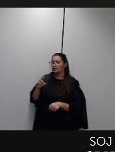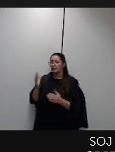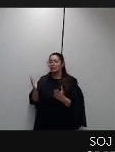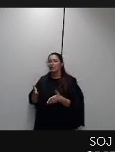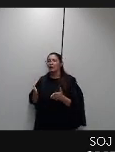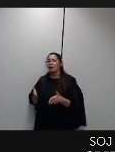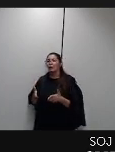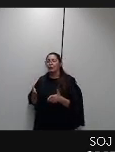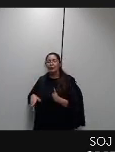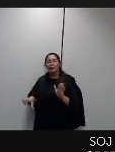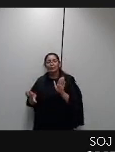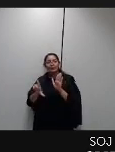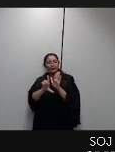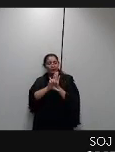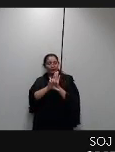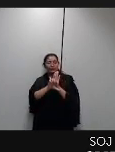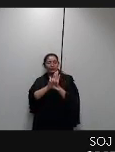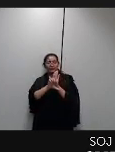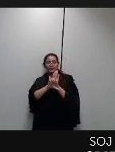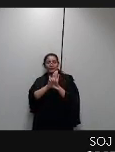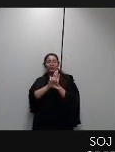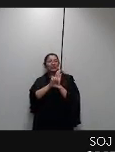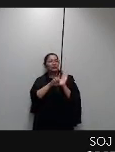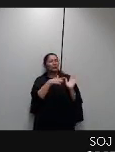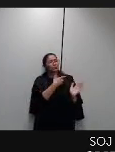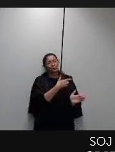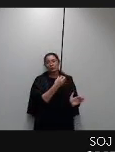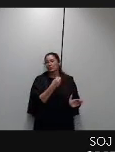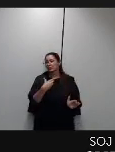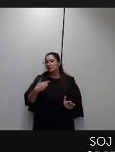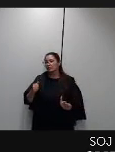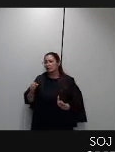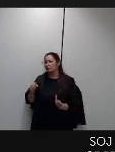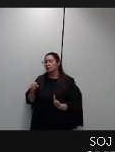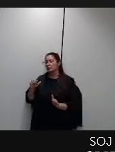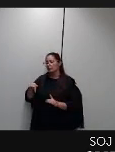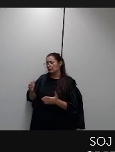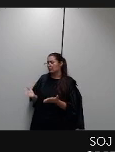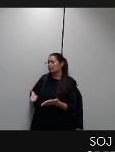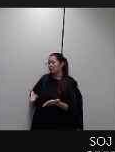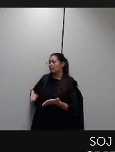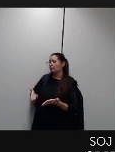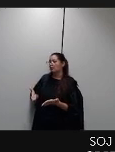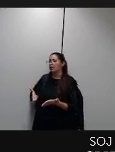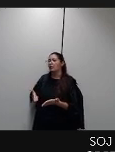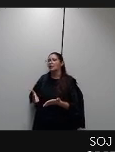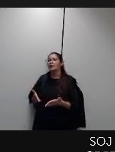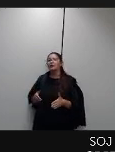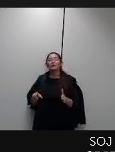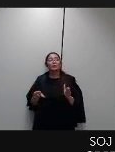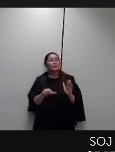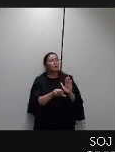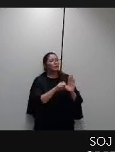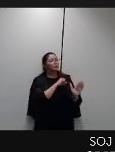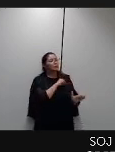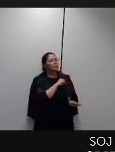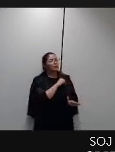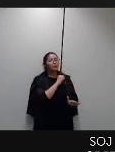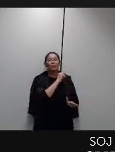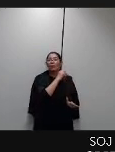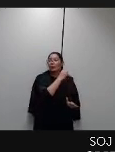13988 de 2020 resultante da Uber são da Medida Provisória nº 8 9 9 o mesmo